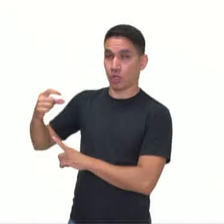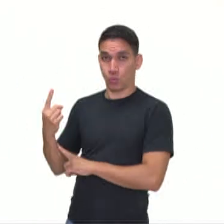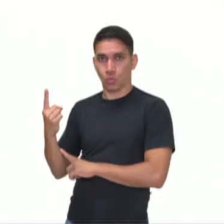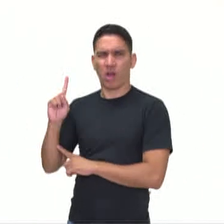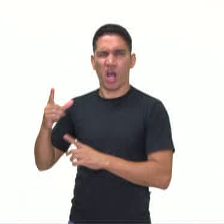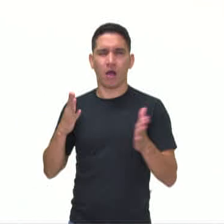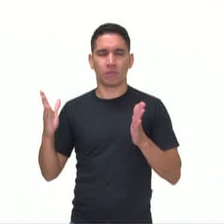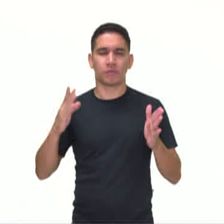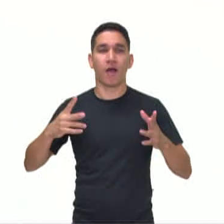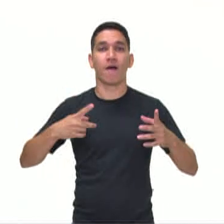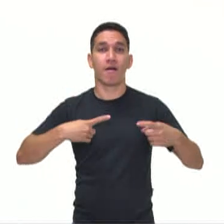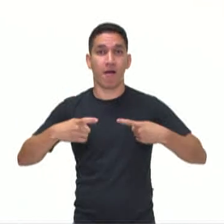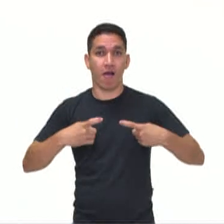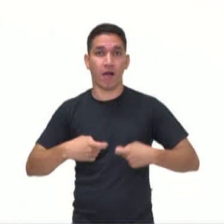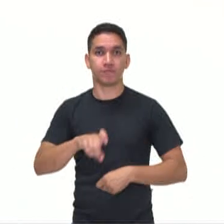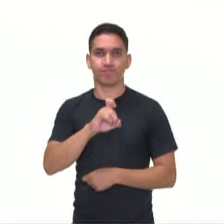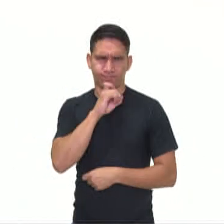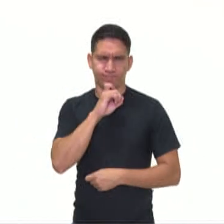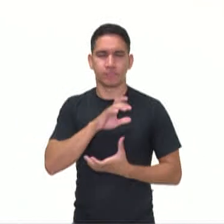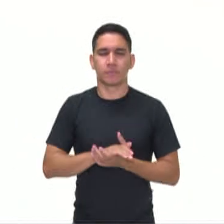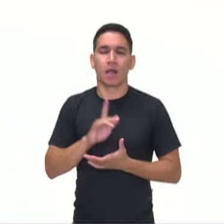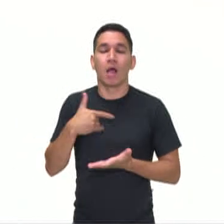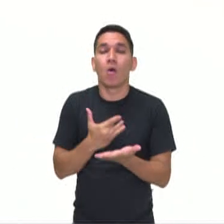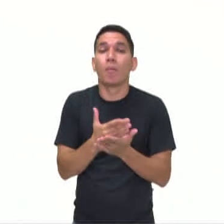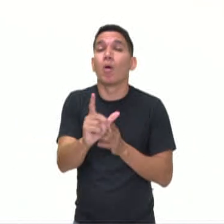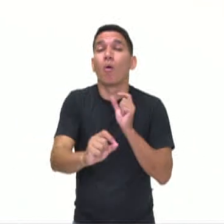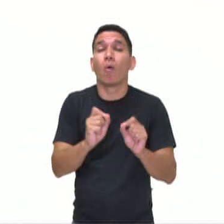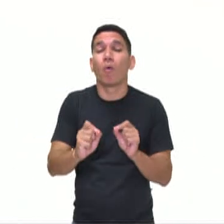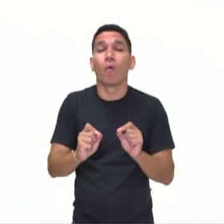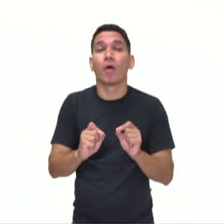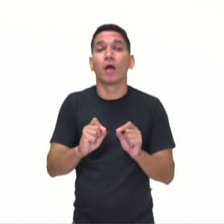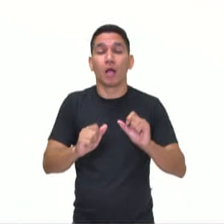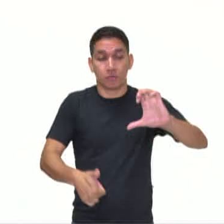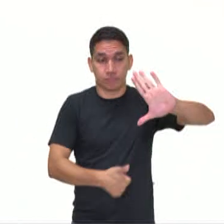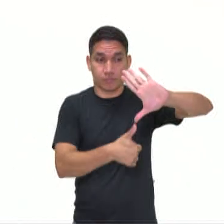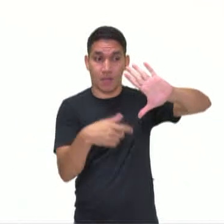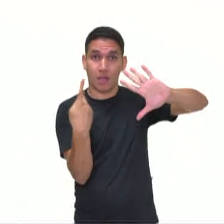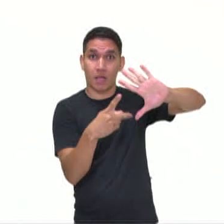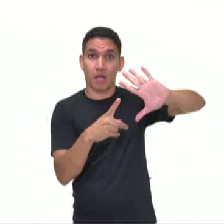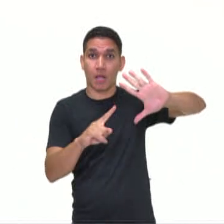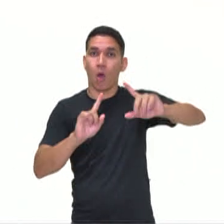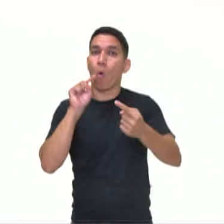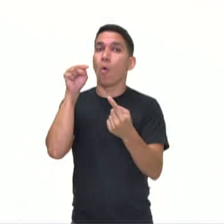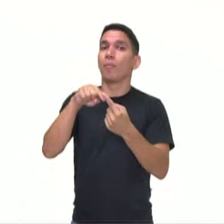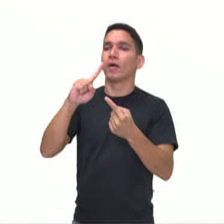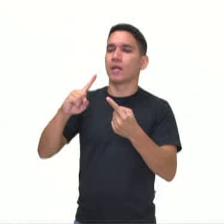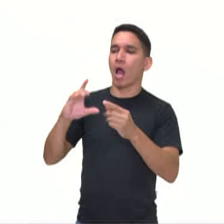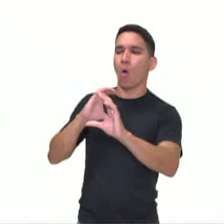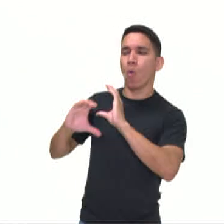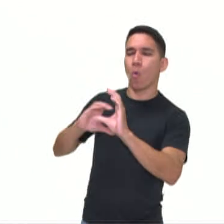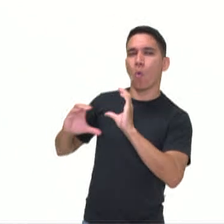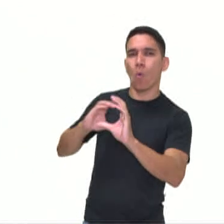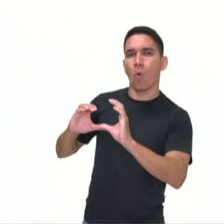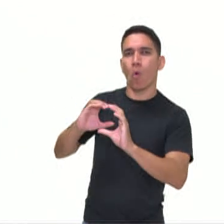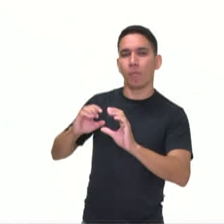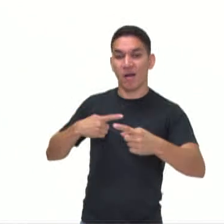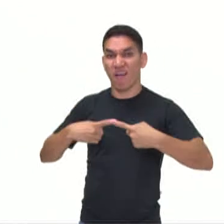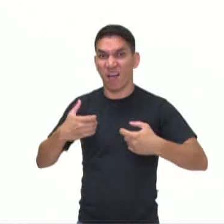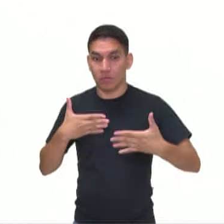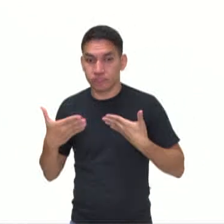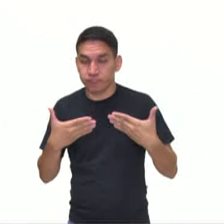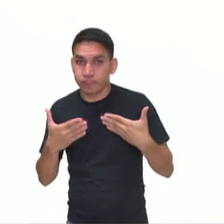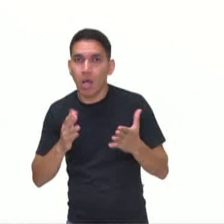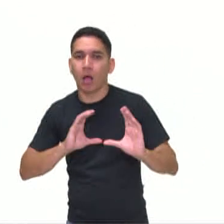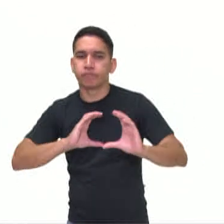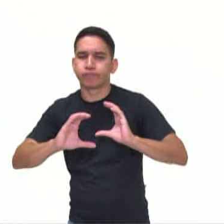desenvolvida pelos norte-americanos com o intuito de se comunicar com o seu exército durante a guerra, caso os meios de comunicação